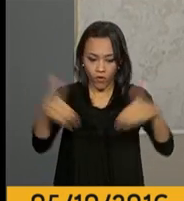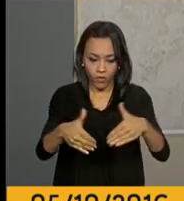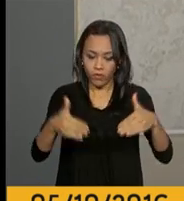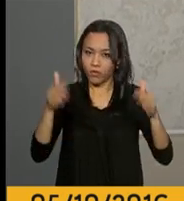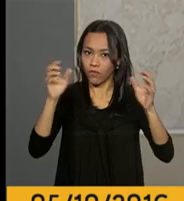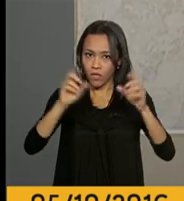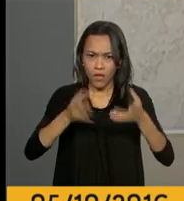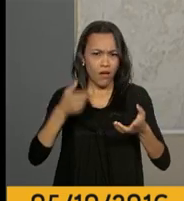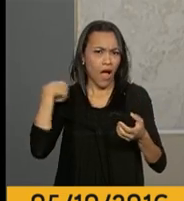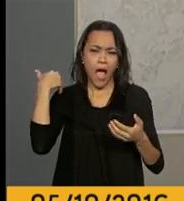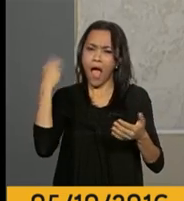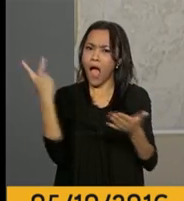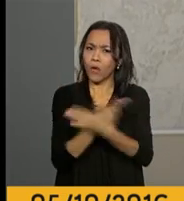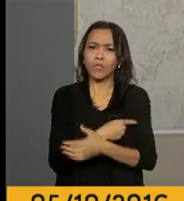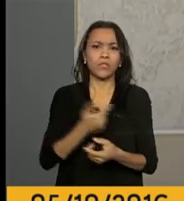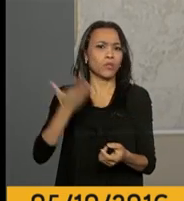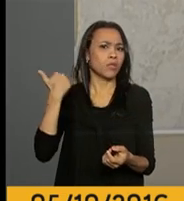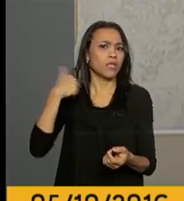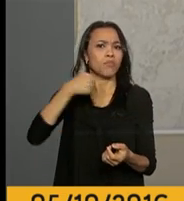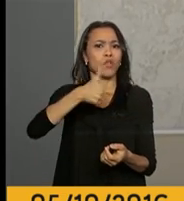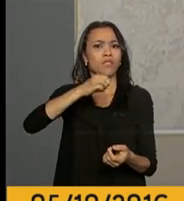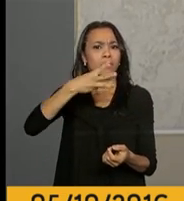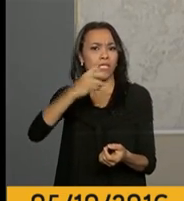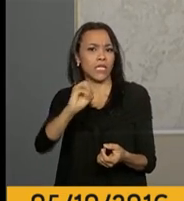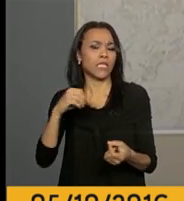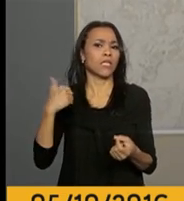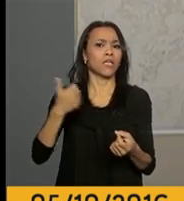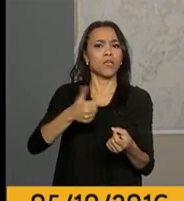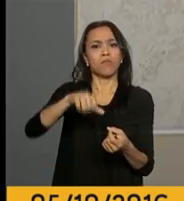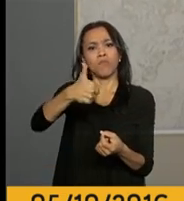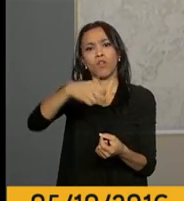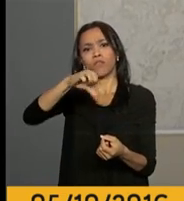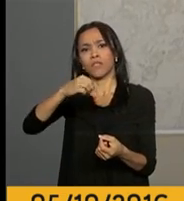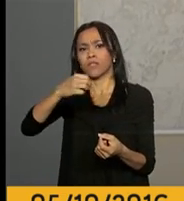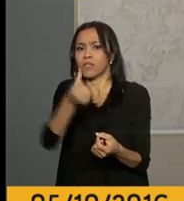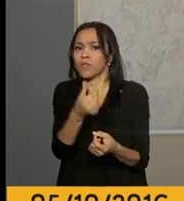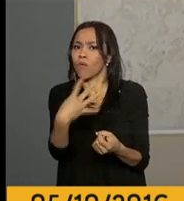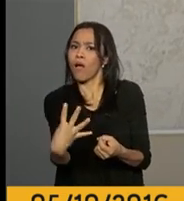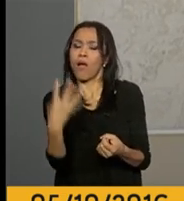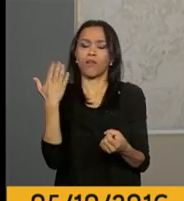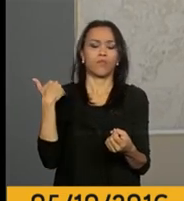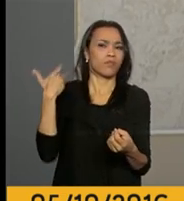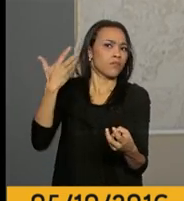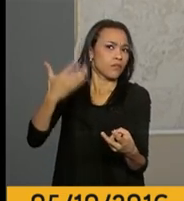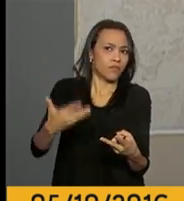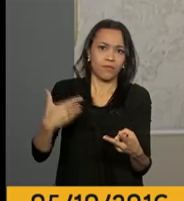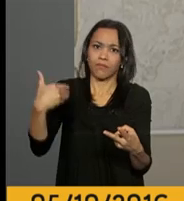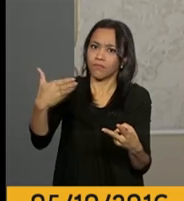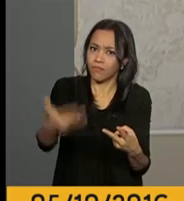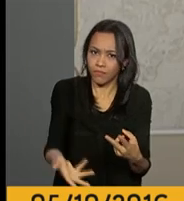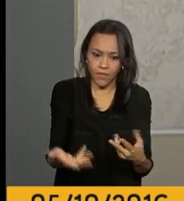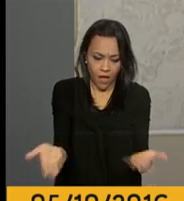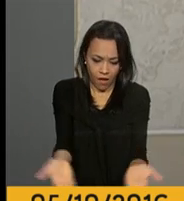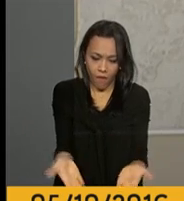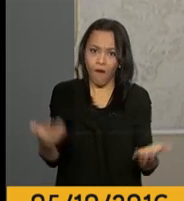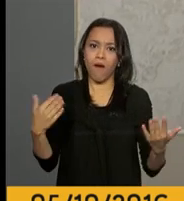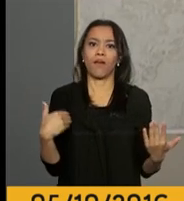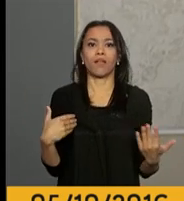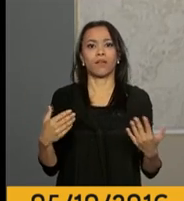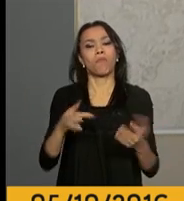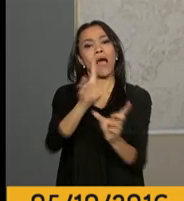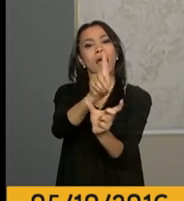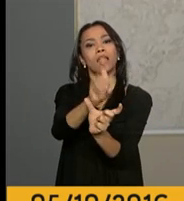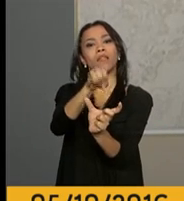foi assim em 30 foi assim em 64 eh e e voltamos agora a uma democracia